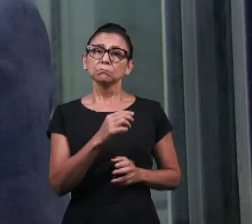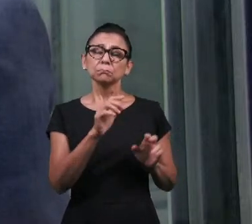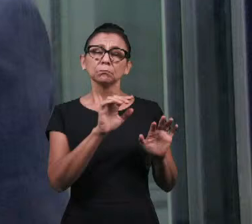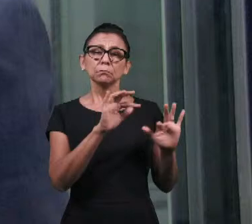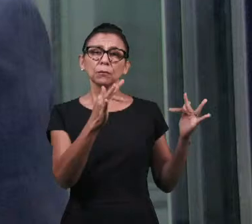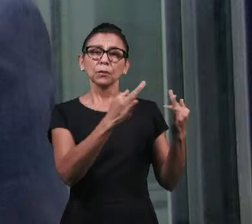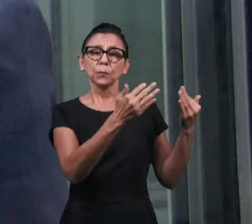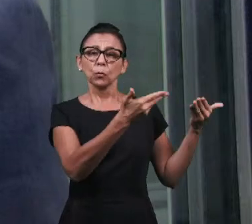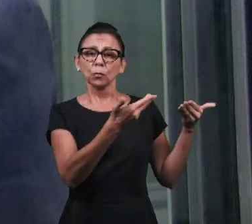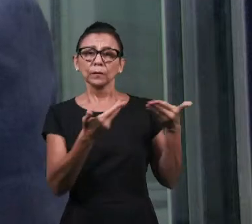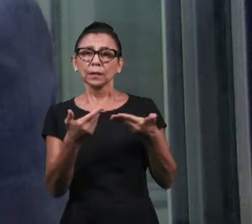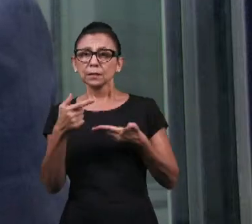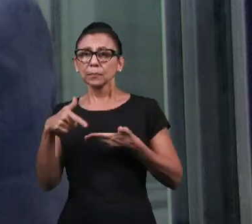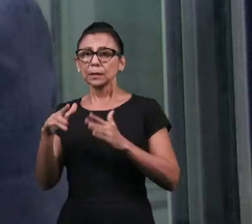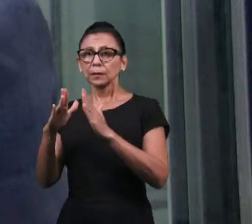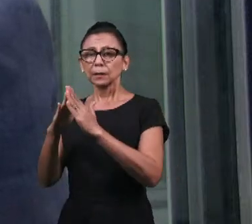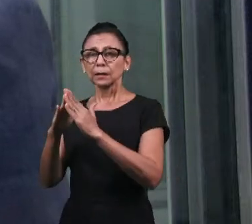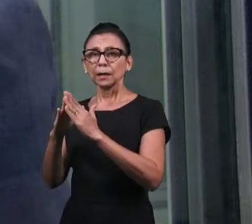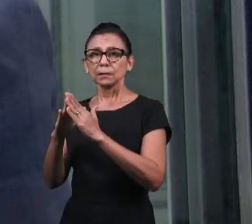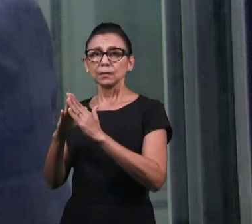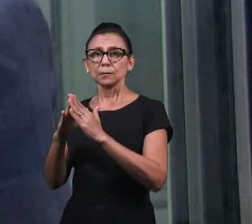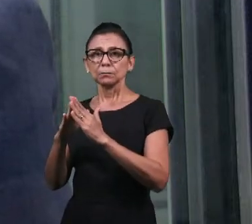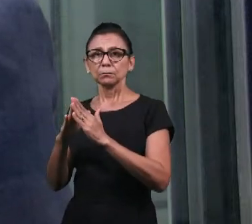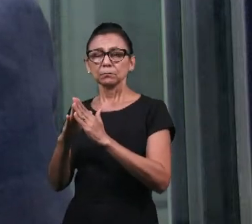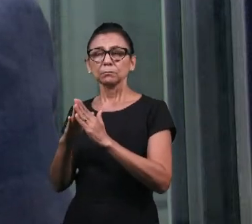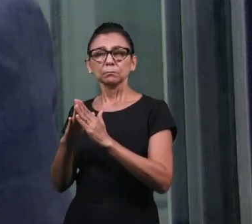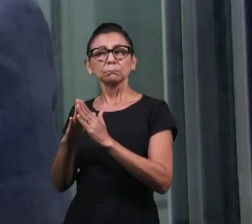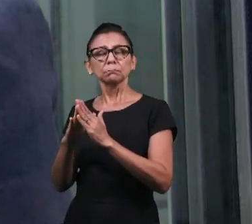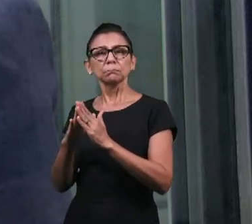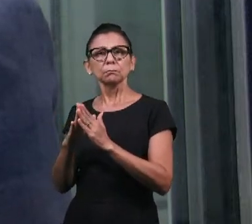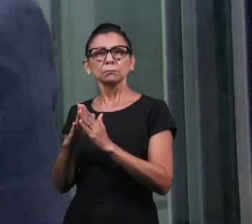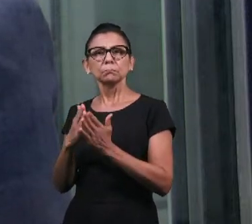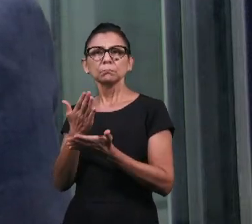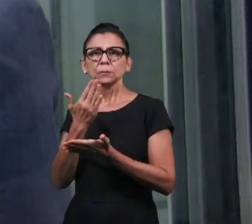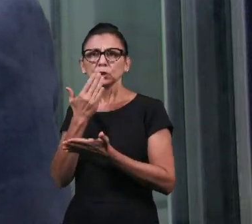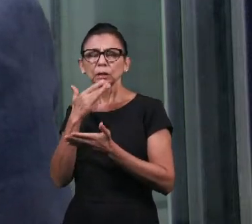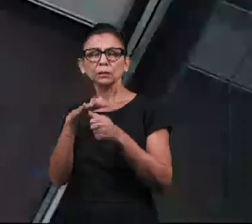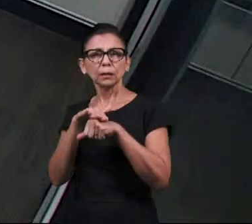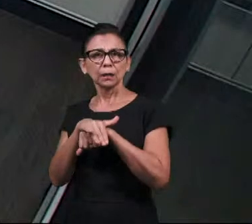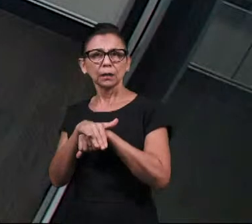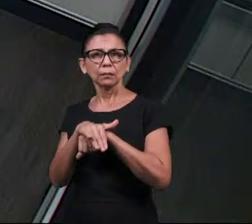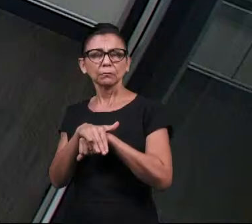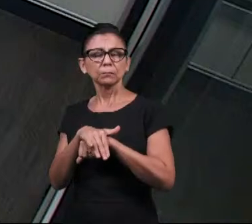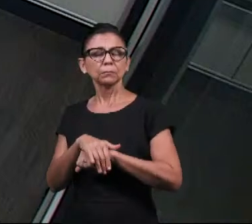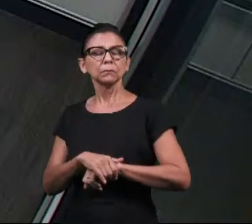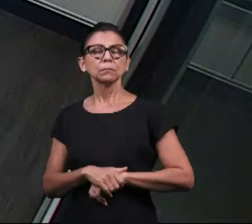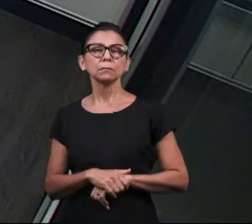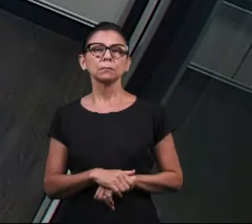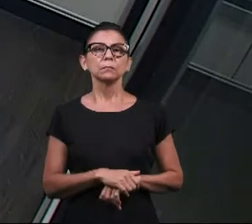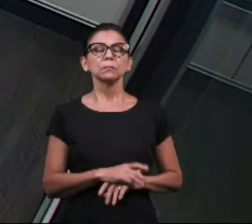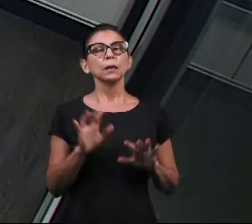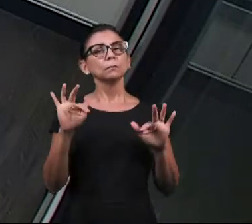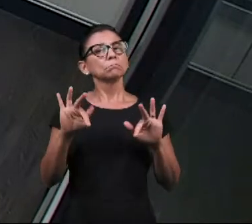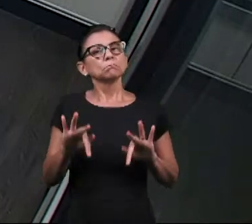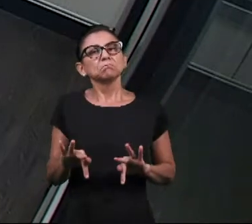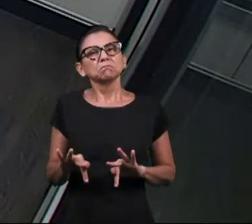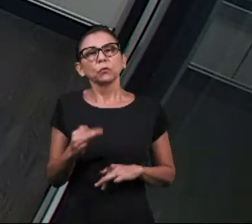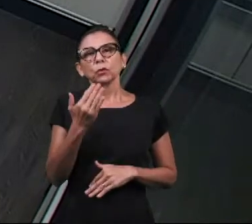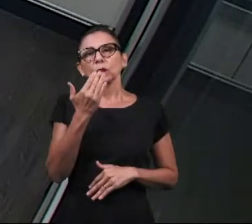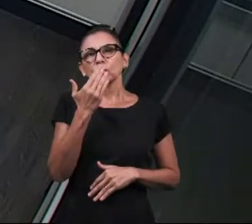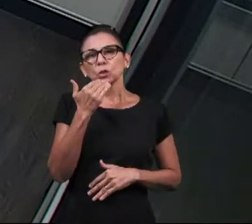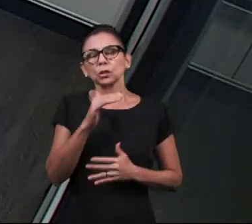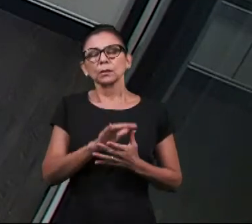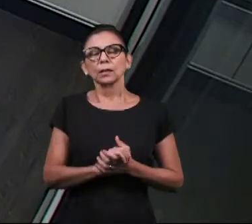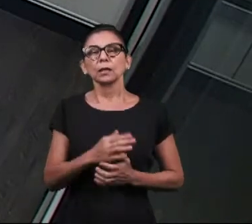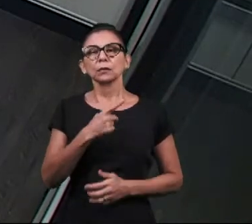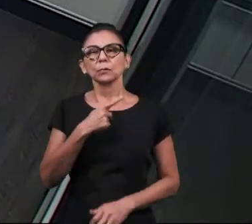da igreja. E nós fizemos isso. Quando terminado o jantar, o pastor, já nos tendo